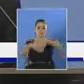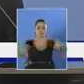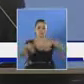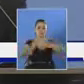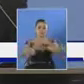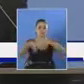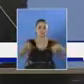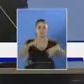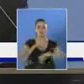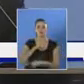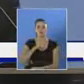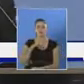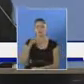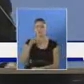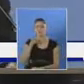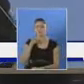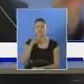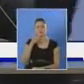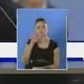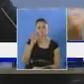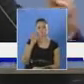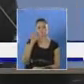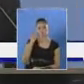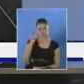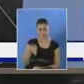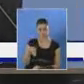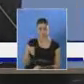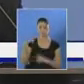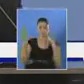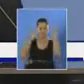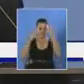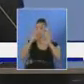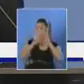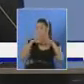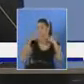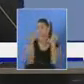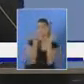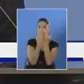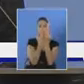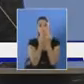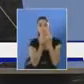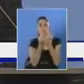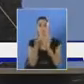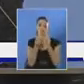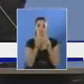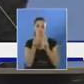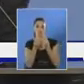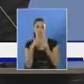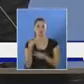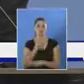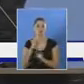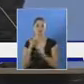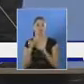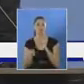Então, a preocupação dos pais, a preocupação da escola, é que não havia possibilidade de nós